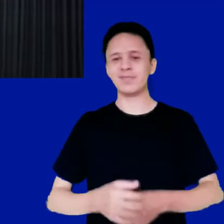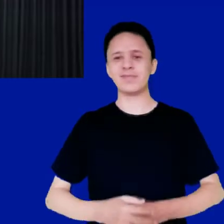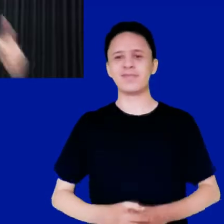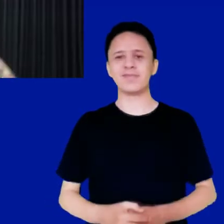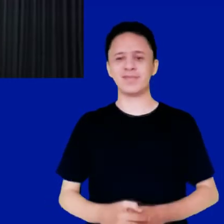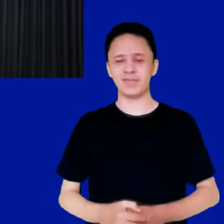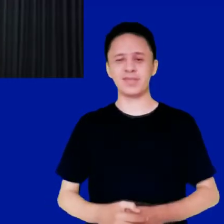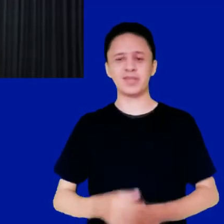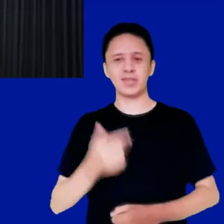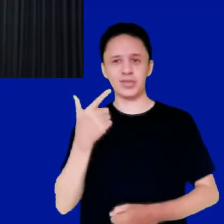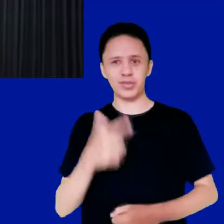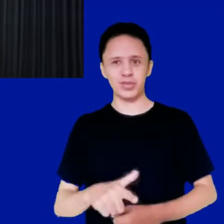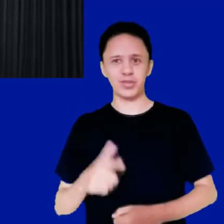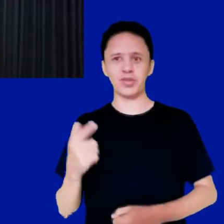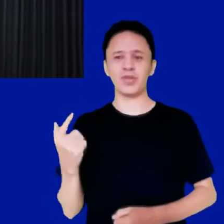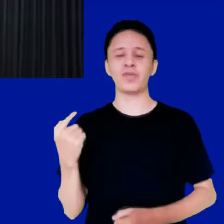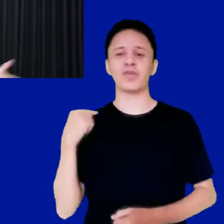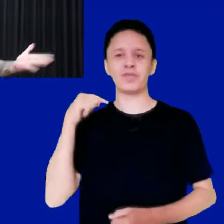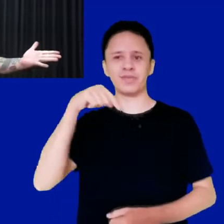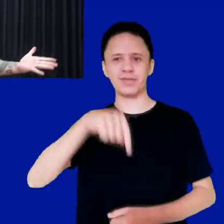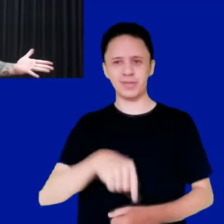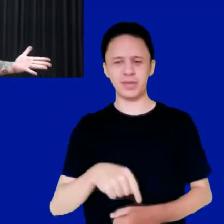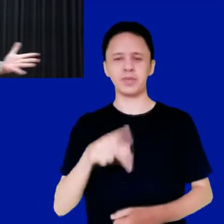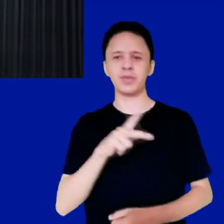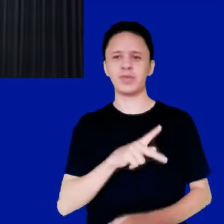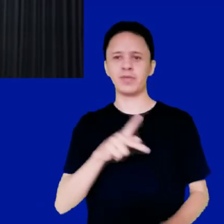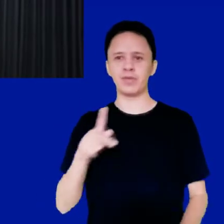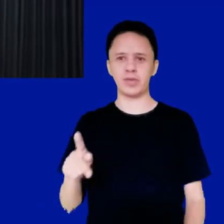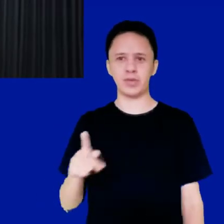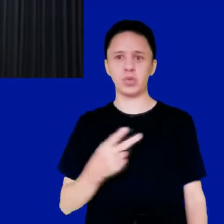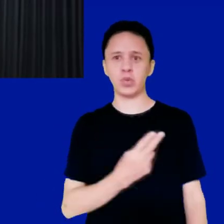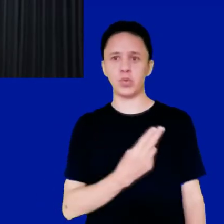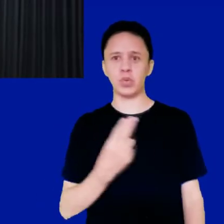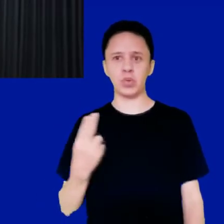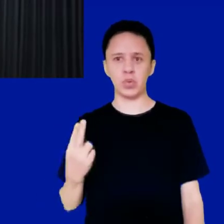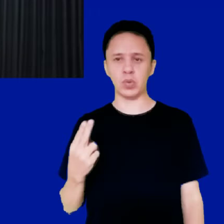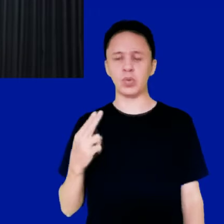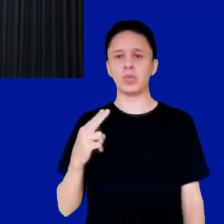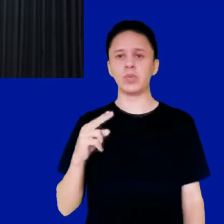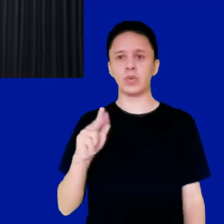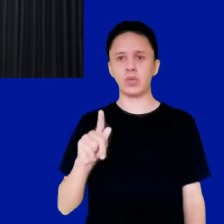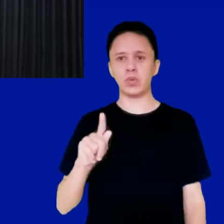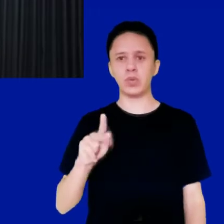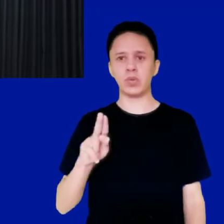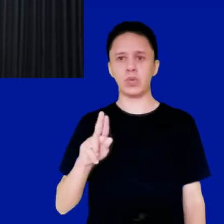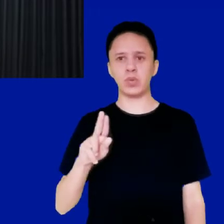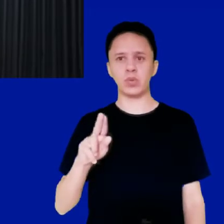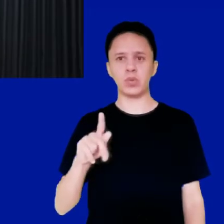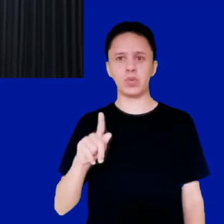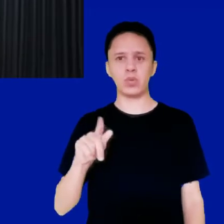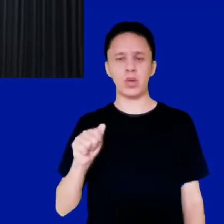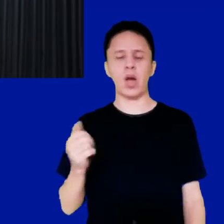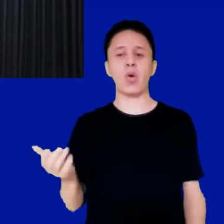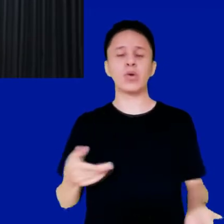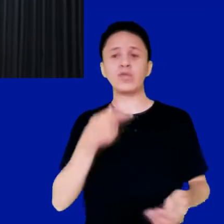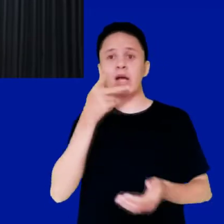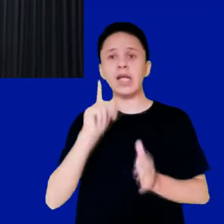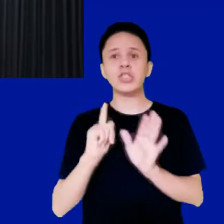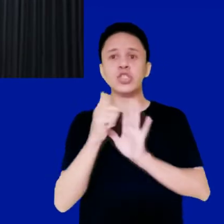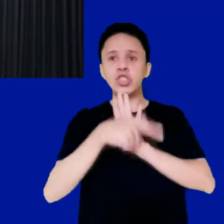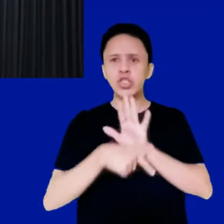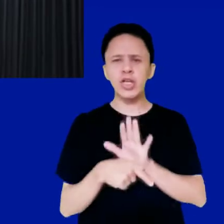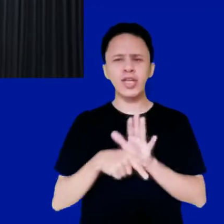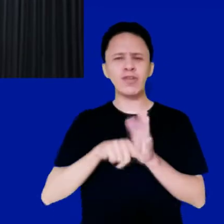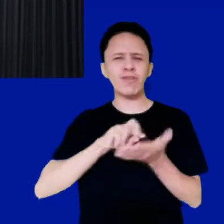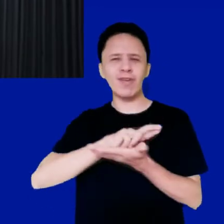E aí, pessoal, beleza? Bom, mais uma vez com vocês aqui, professor Guga Valente, aqui do Brasil Escola. E hoje eu vou falar de um